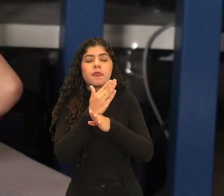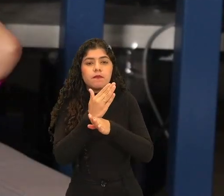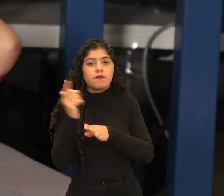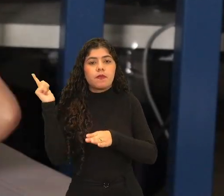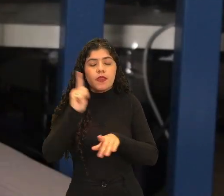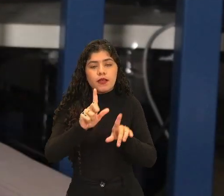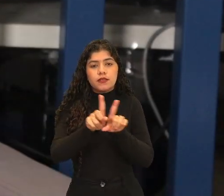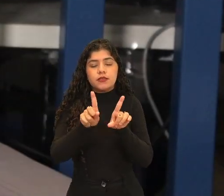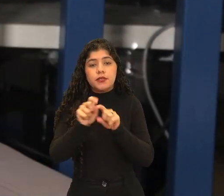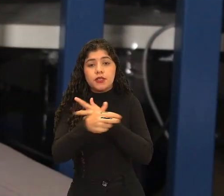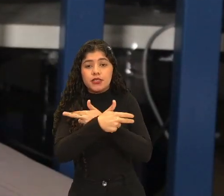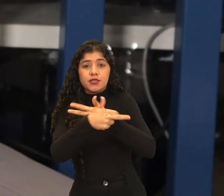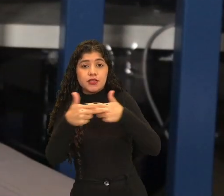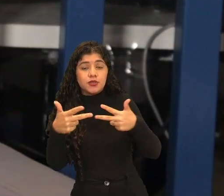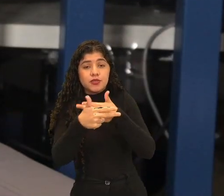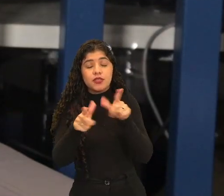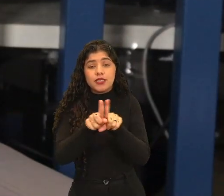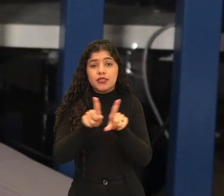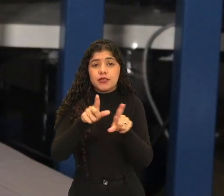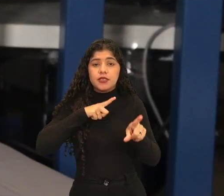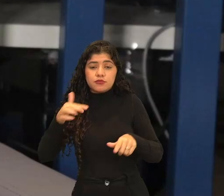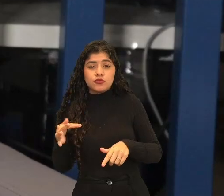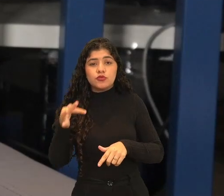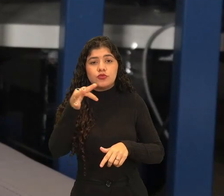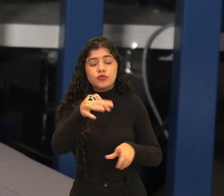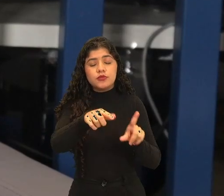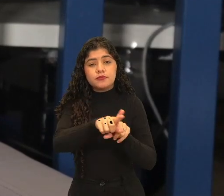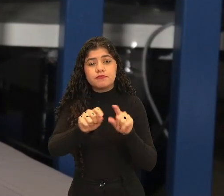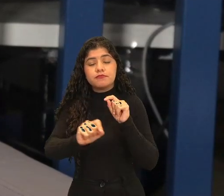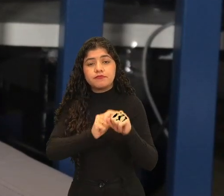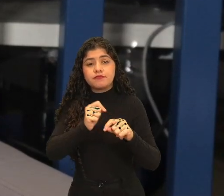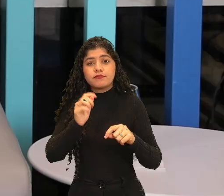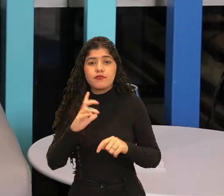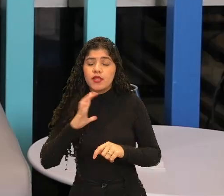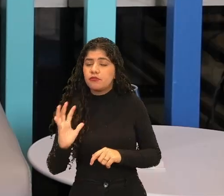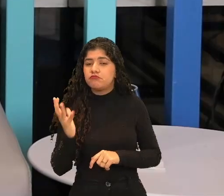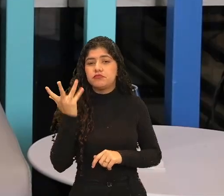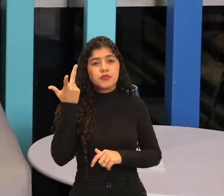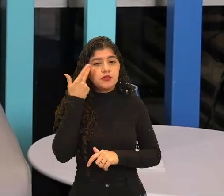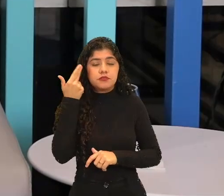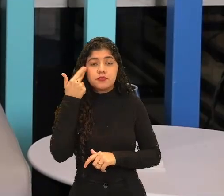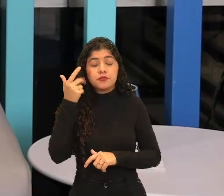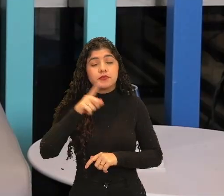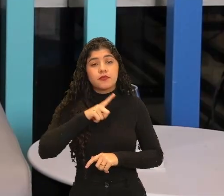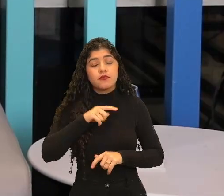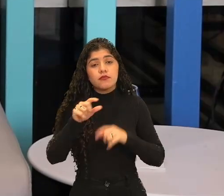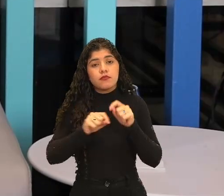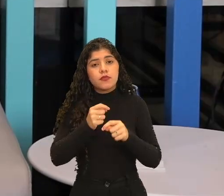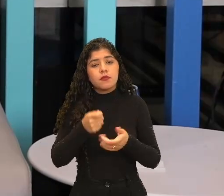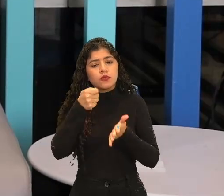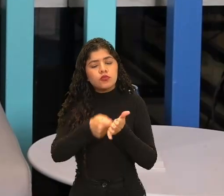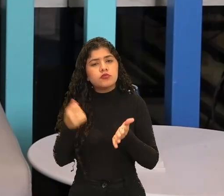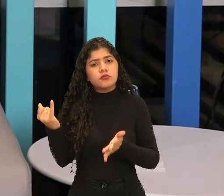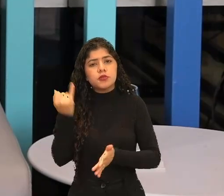seja quebrada, as outras coisas que virão posteriormente, elas acontecerão. Então, quando eu achei muito pertinente a